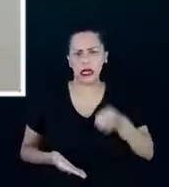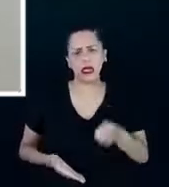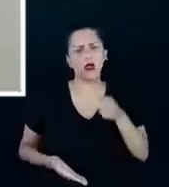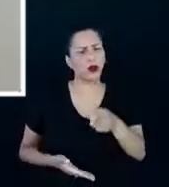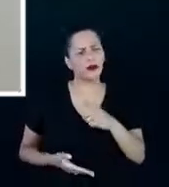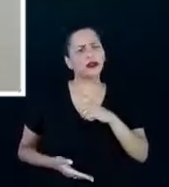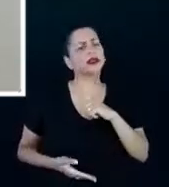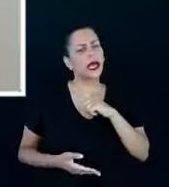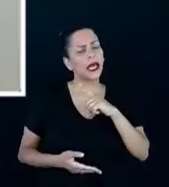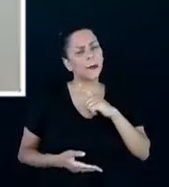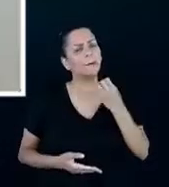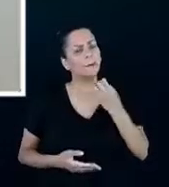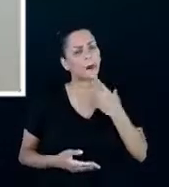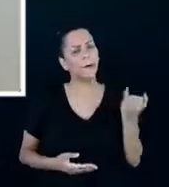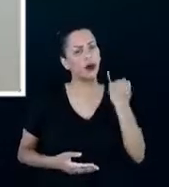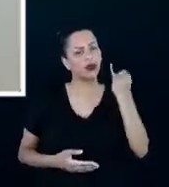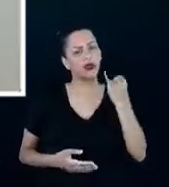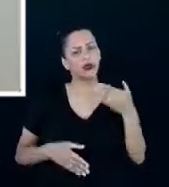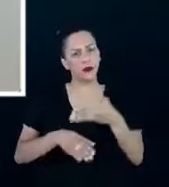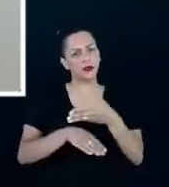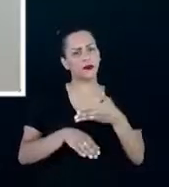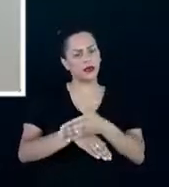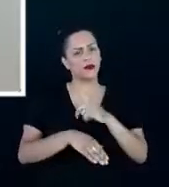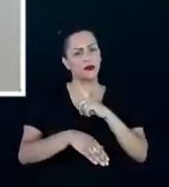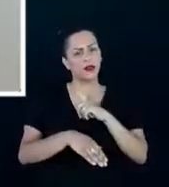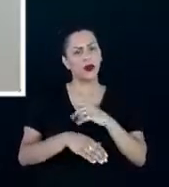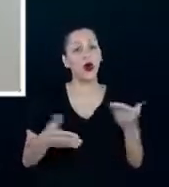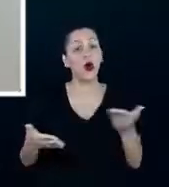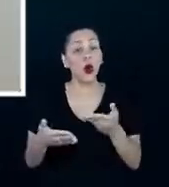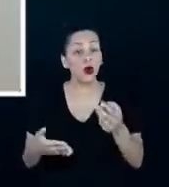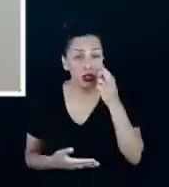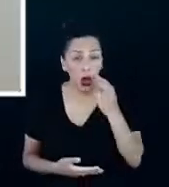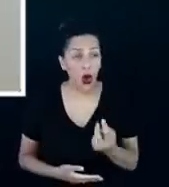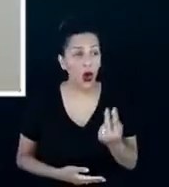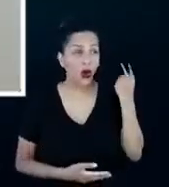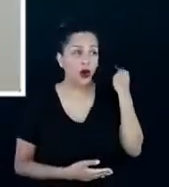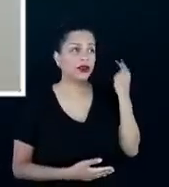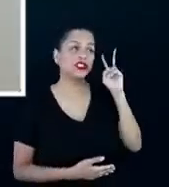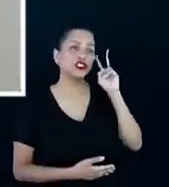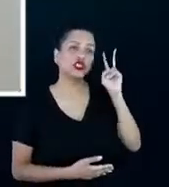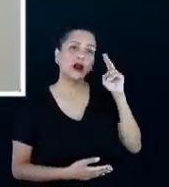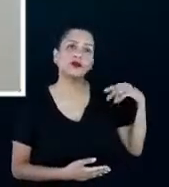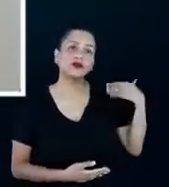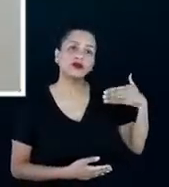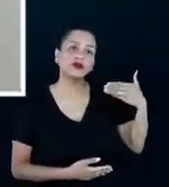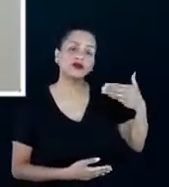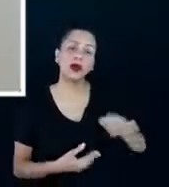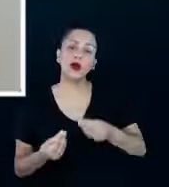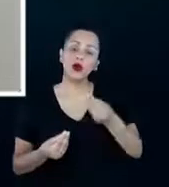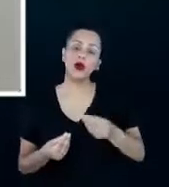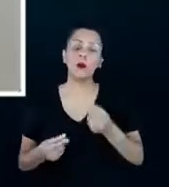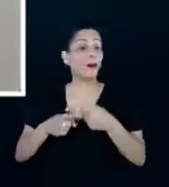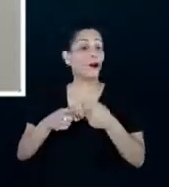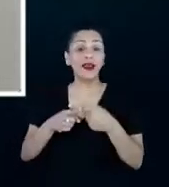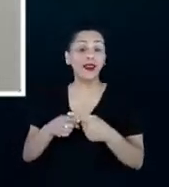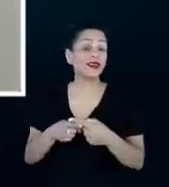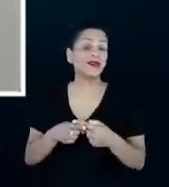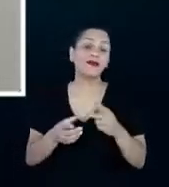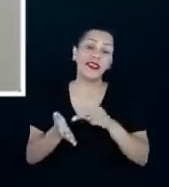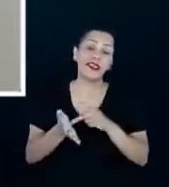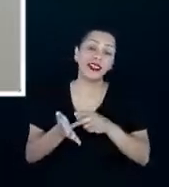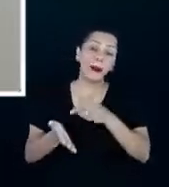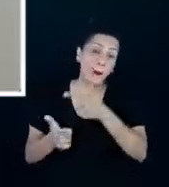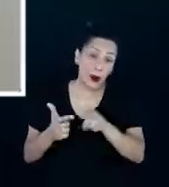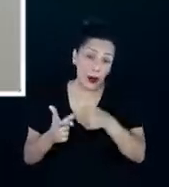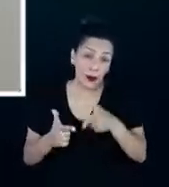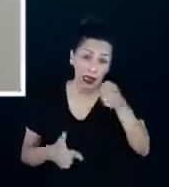caminhada. E aí hoje a gente então está olhando para essa história da reserva de capacidade. Por quê? Porque no fundo o problema do leilão de energia